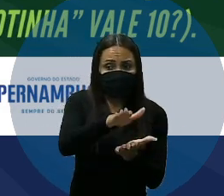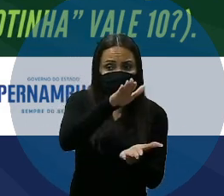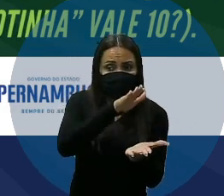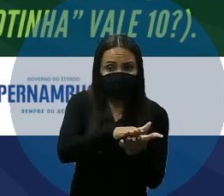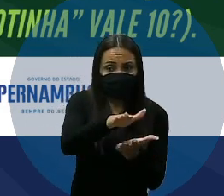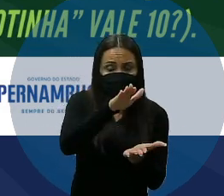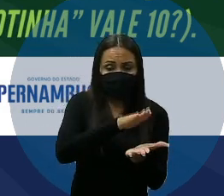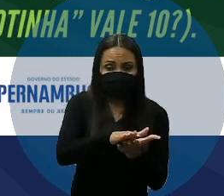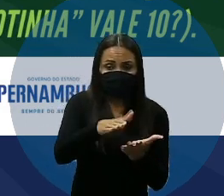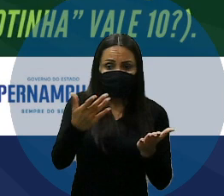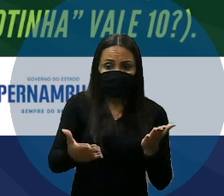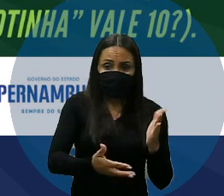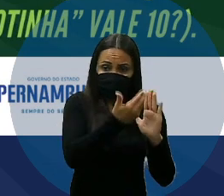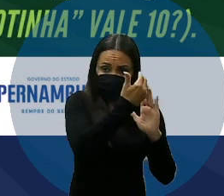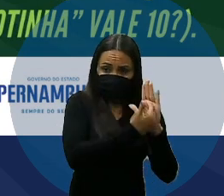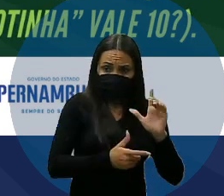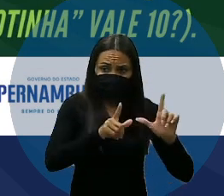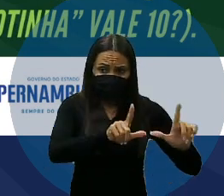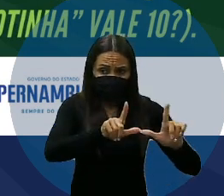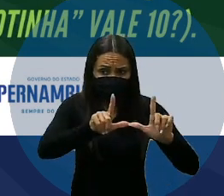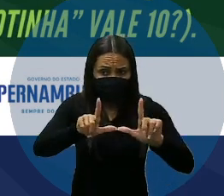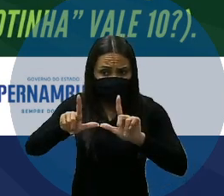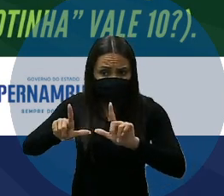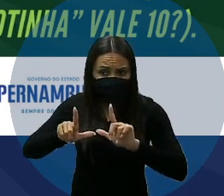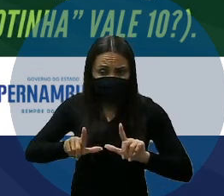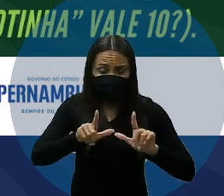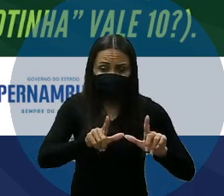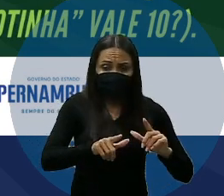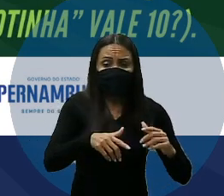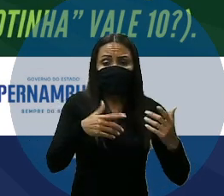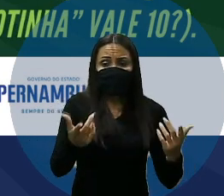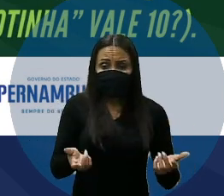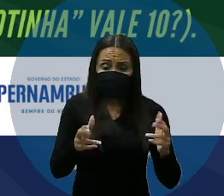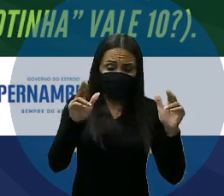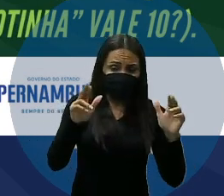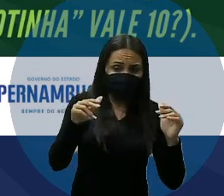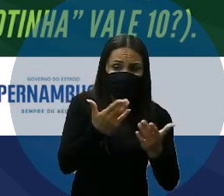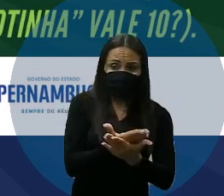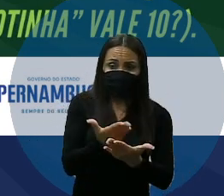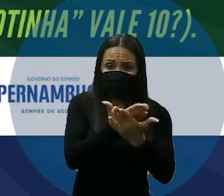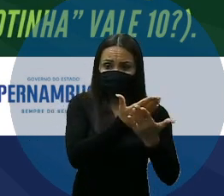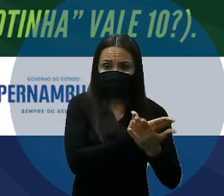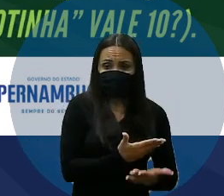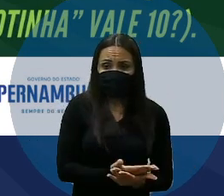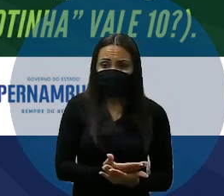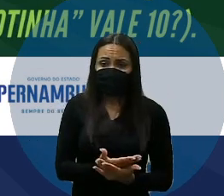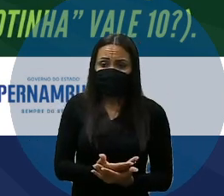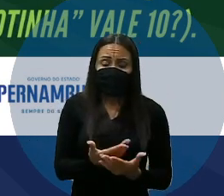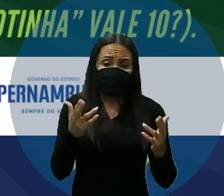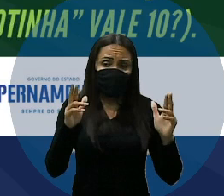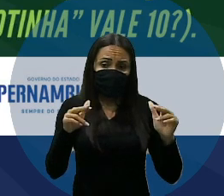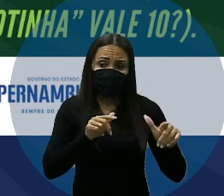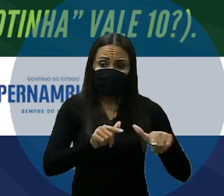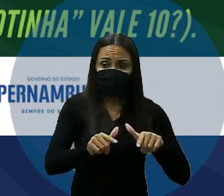nessas fichas, tinha lá o material de estudo da aula, também tinha o conteúdo a ser trabalhado nela, e